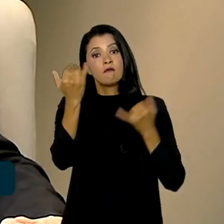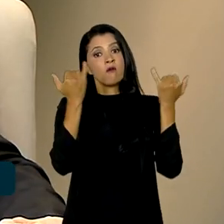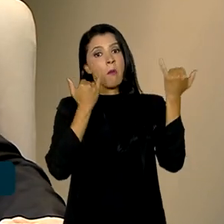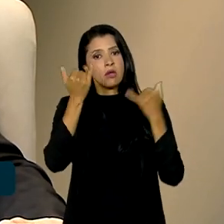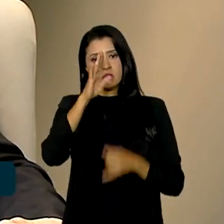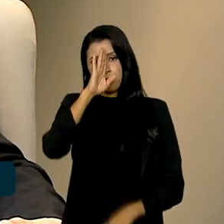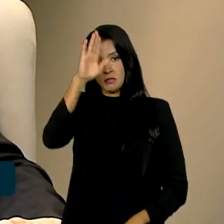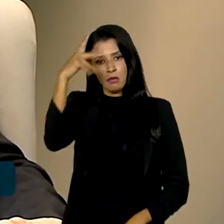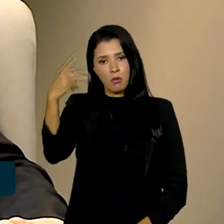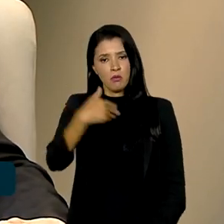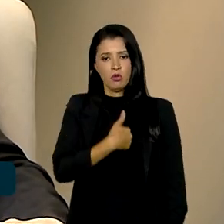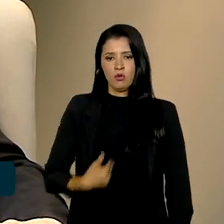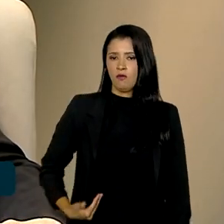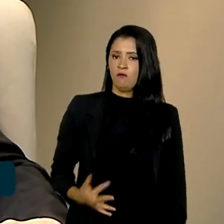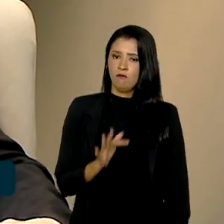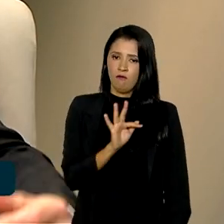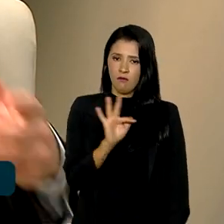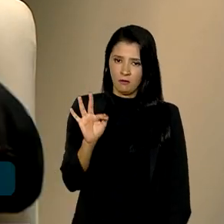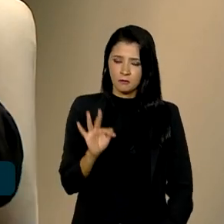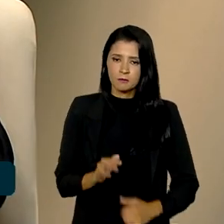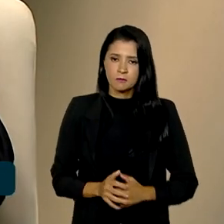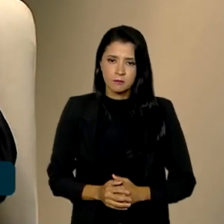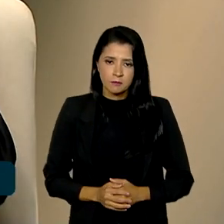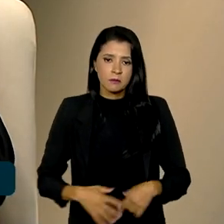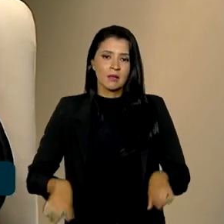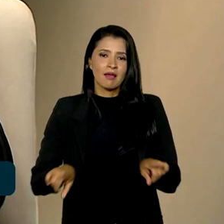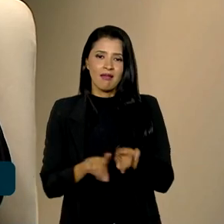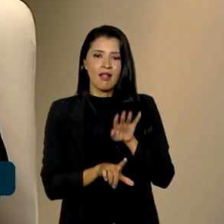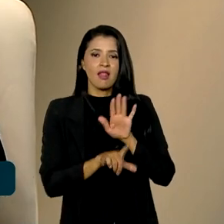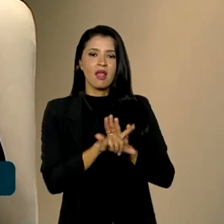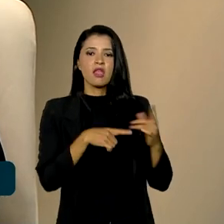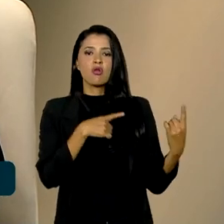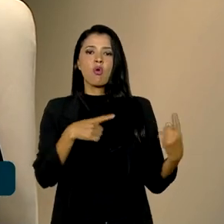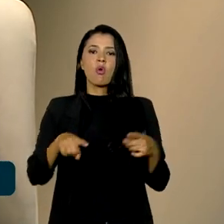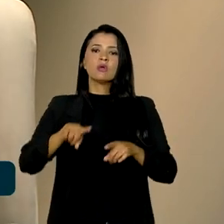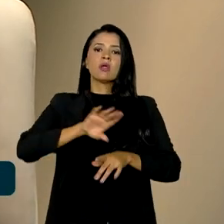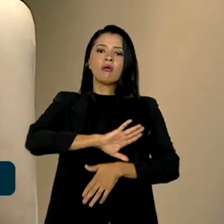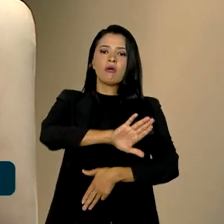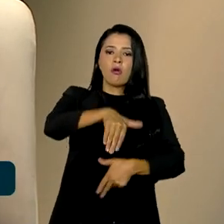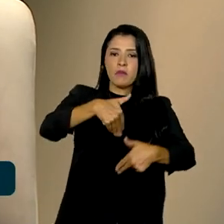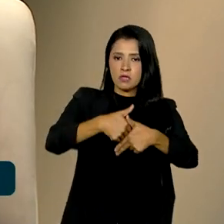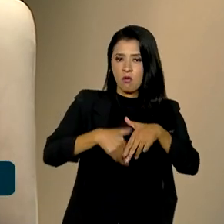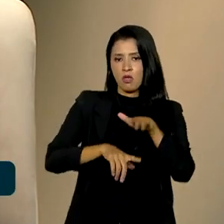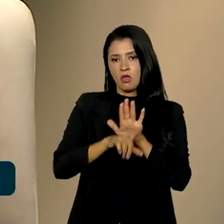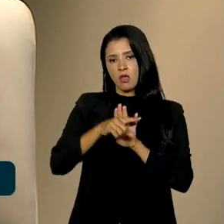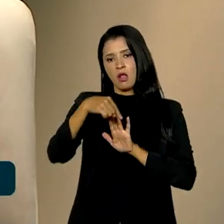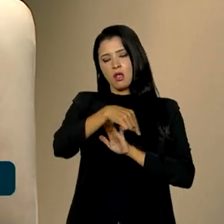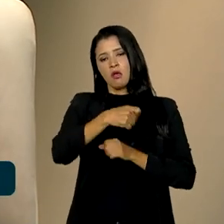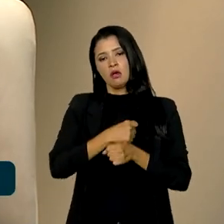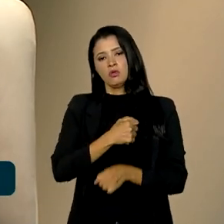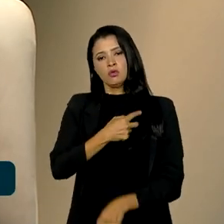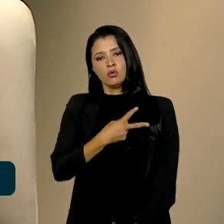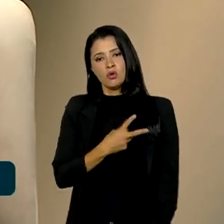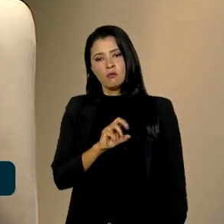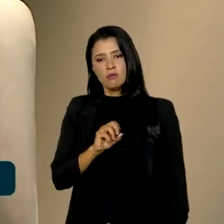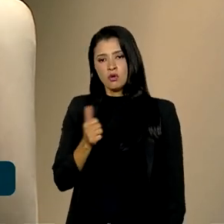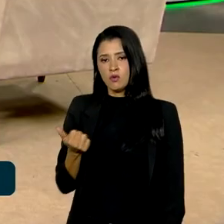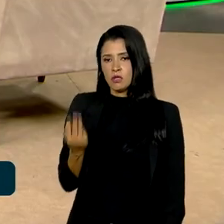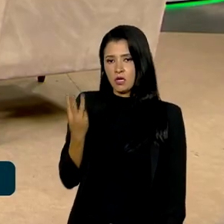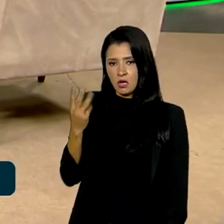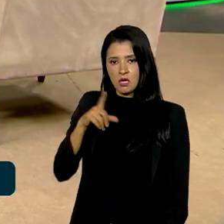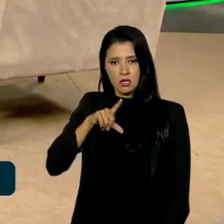principais informações do governo federal. E a lei anticorrupção, que foi uma lei de 2013